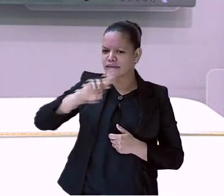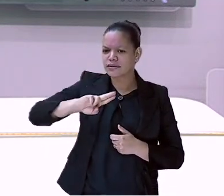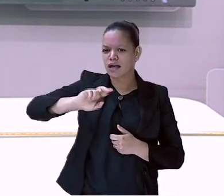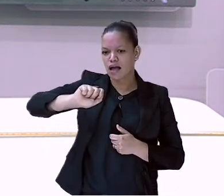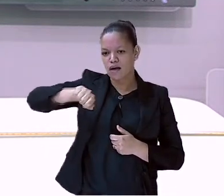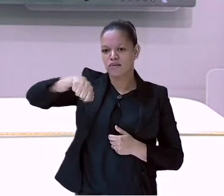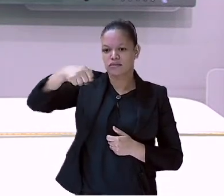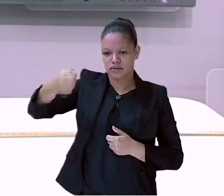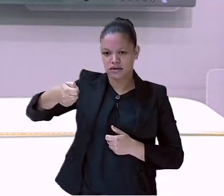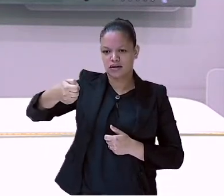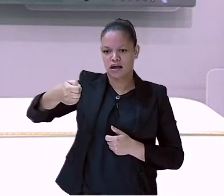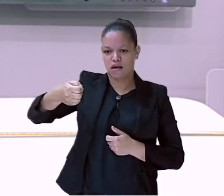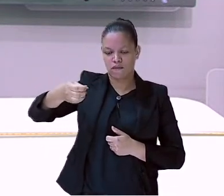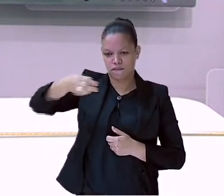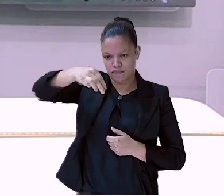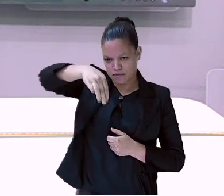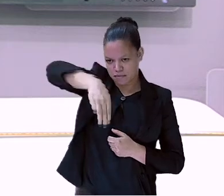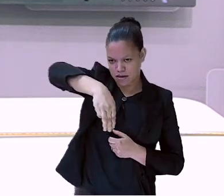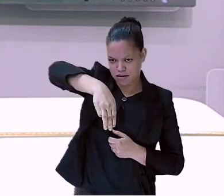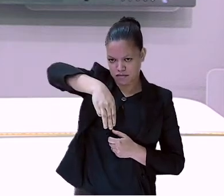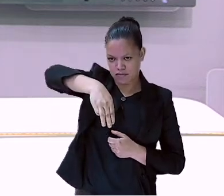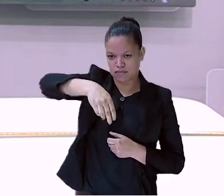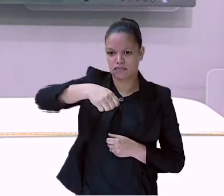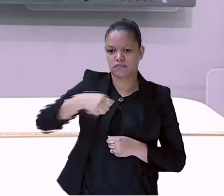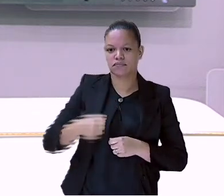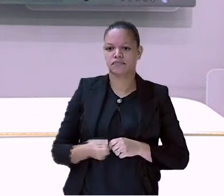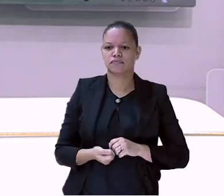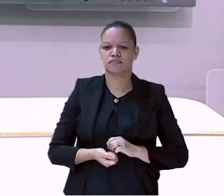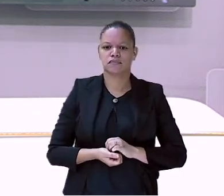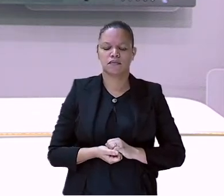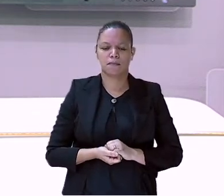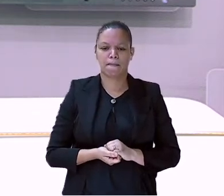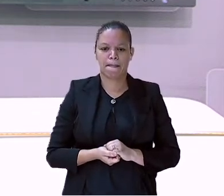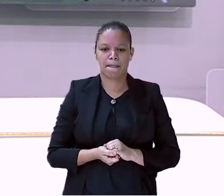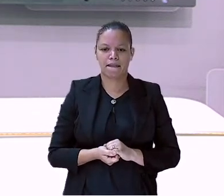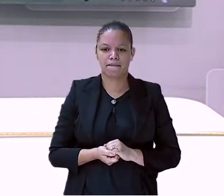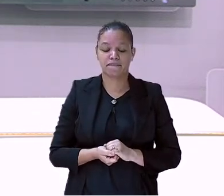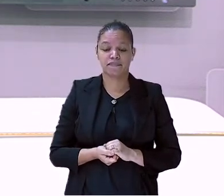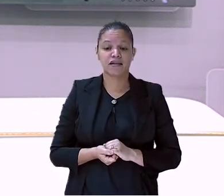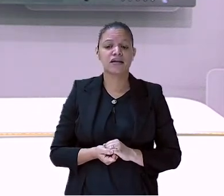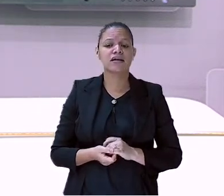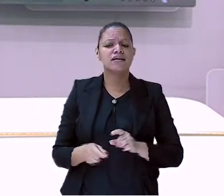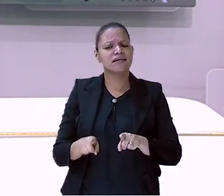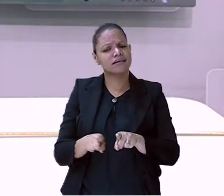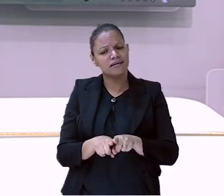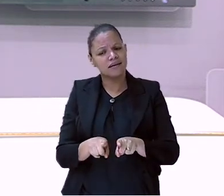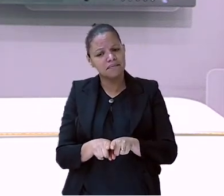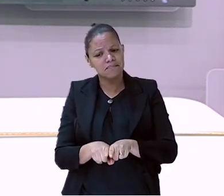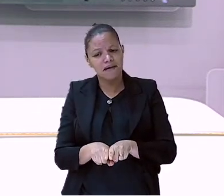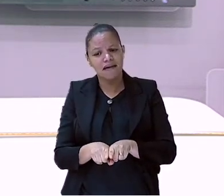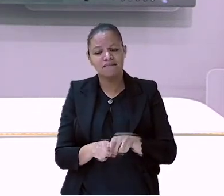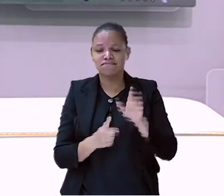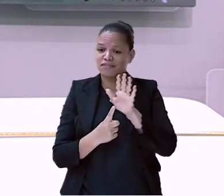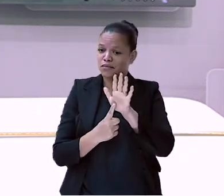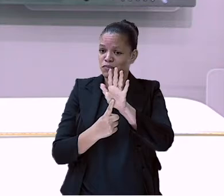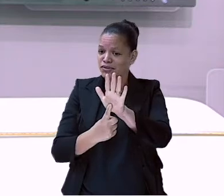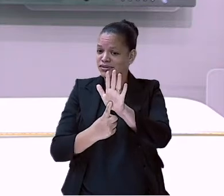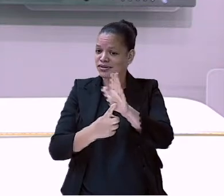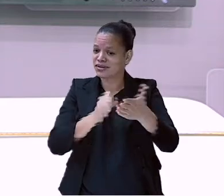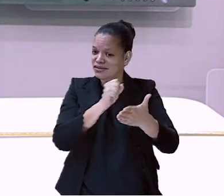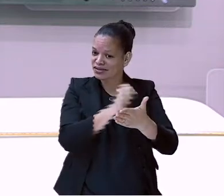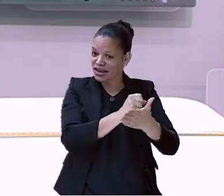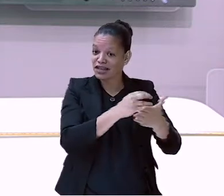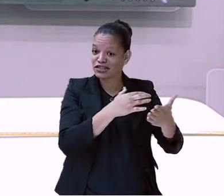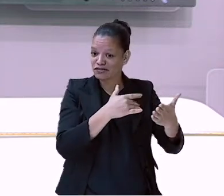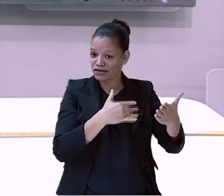1 metro. E aqui está pedindo que faça a medida da professora, que meça a professora. Eu sei o meu